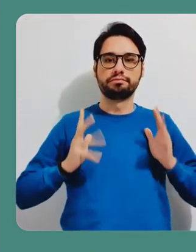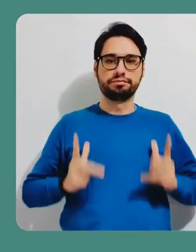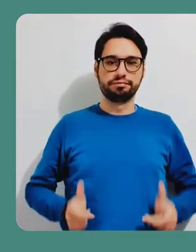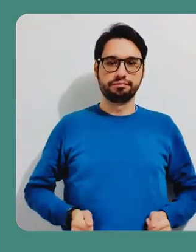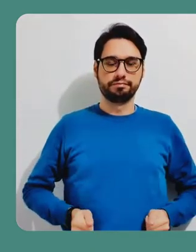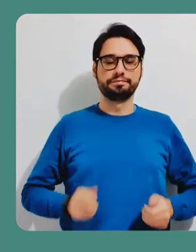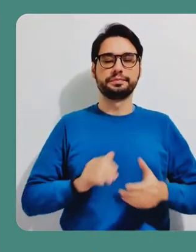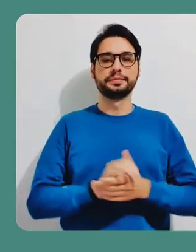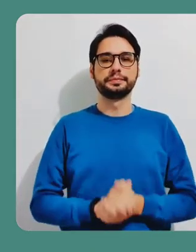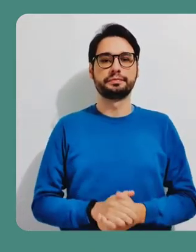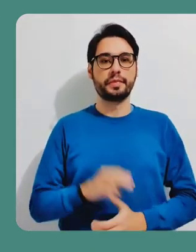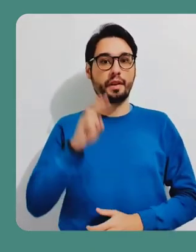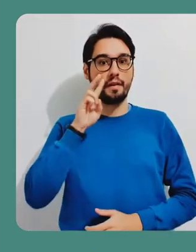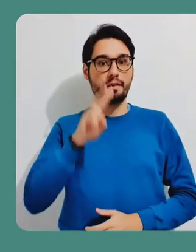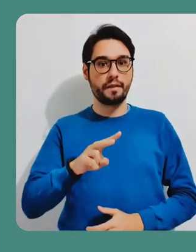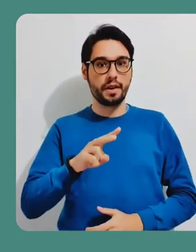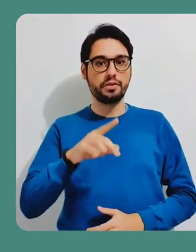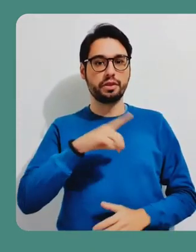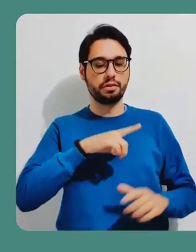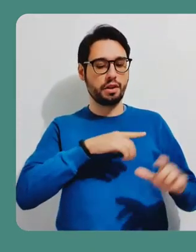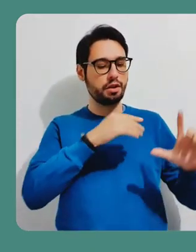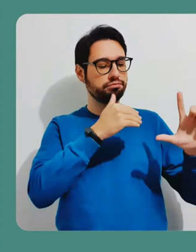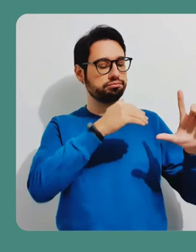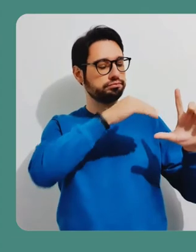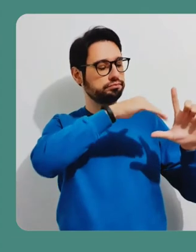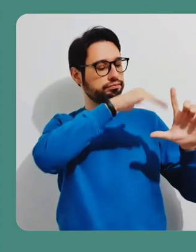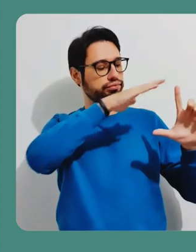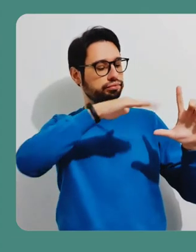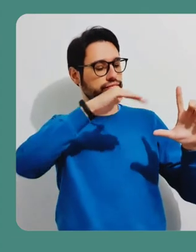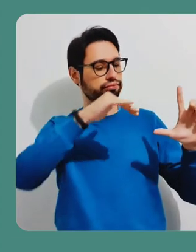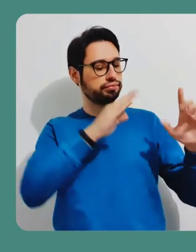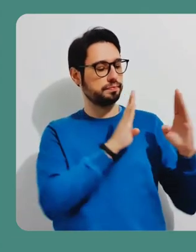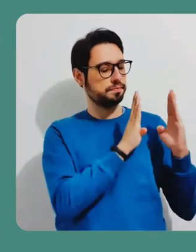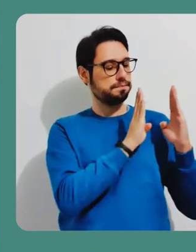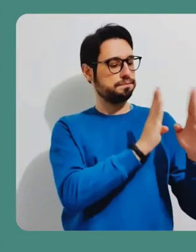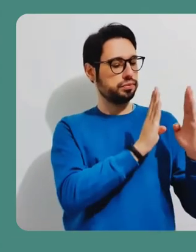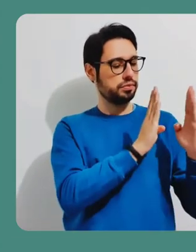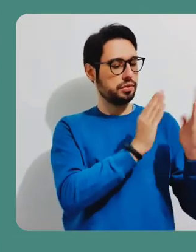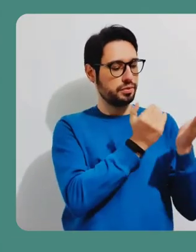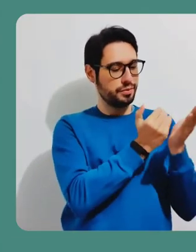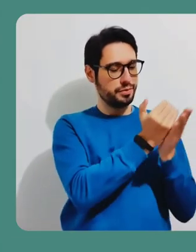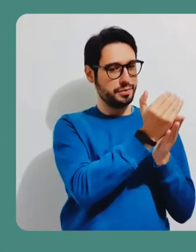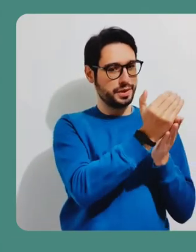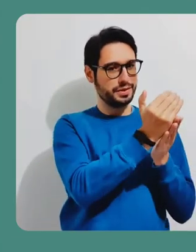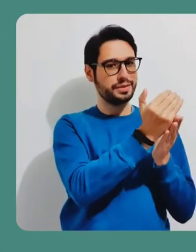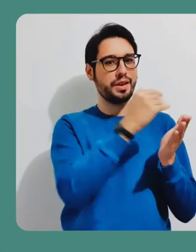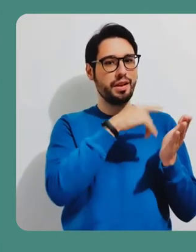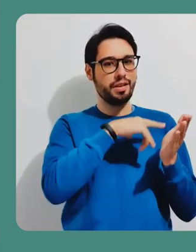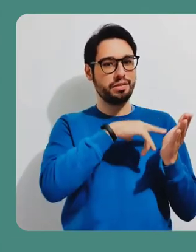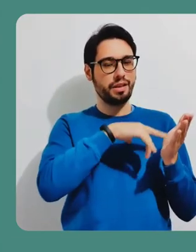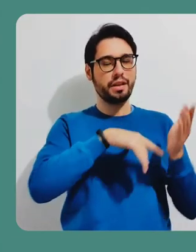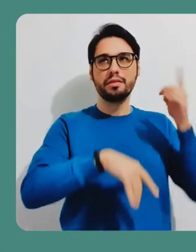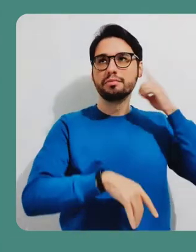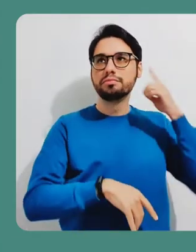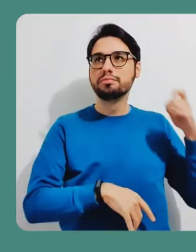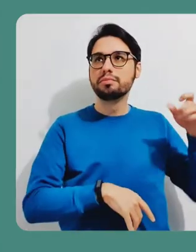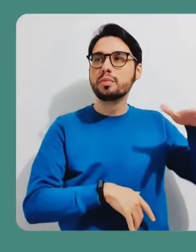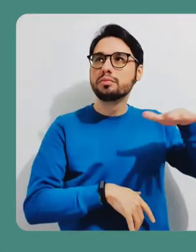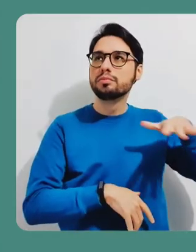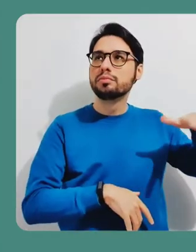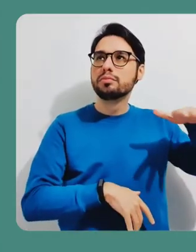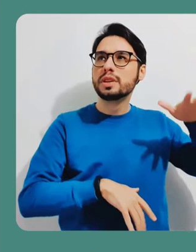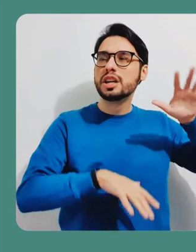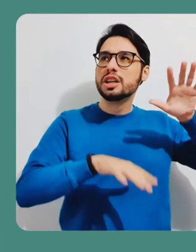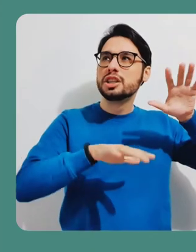o som bem limpo então veja que aqui no início do meu vídeo eu deixei esse esse segundos aqui com o som